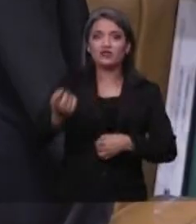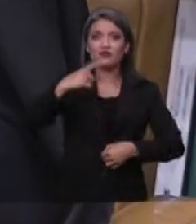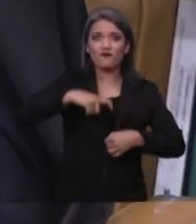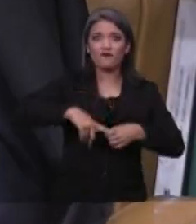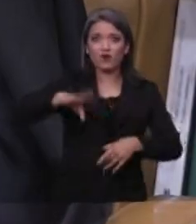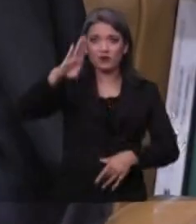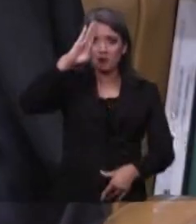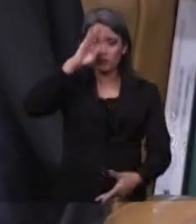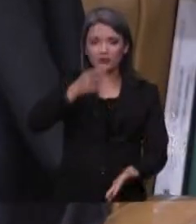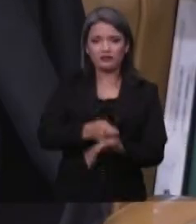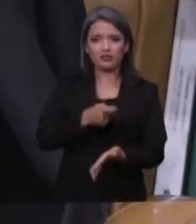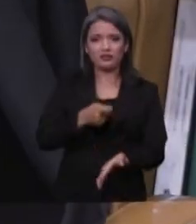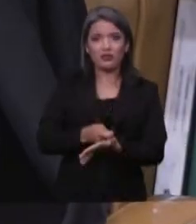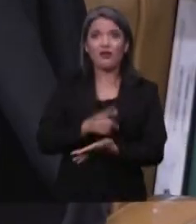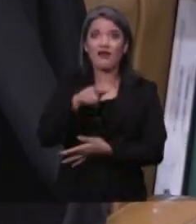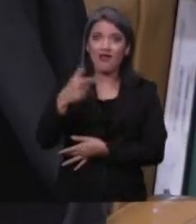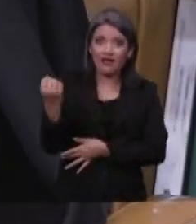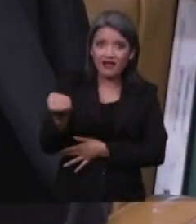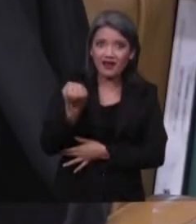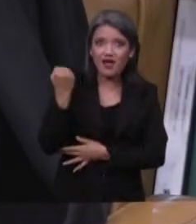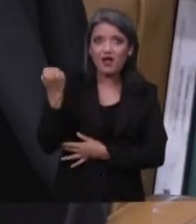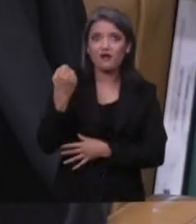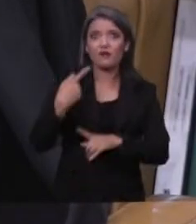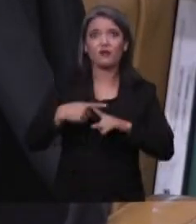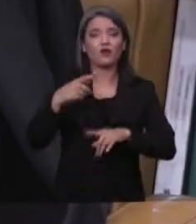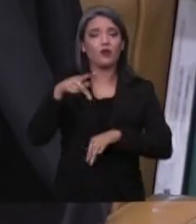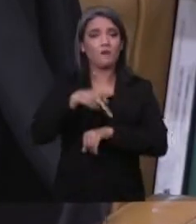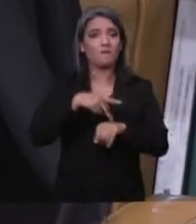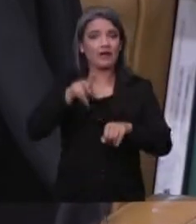pequena num país que tem a história que o